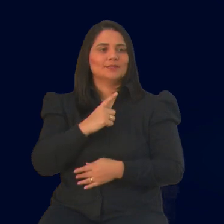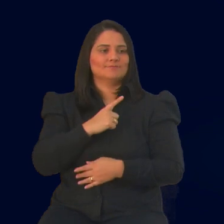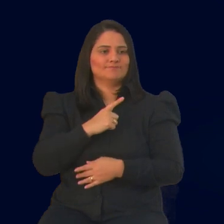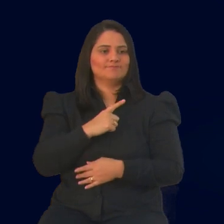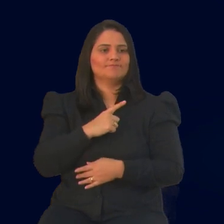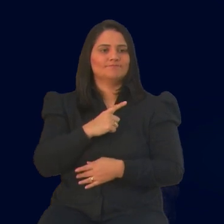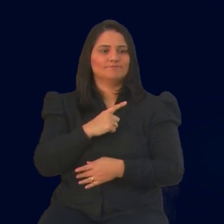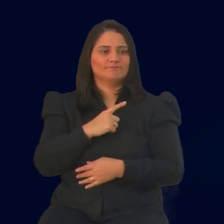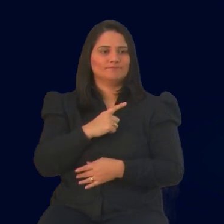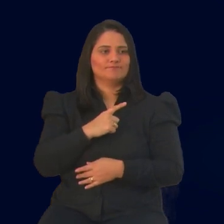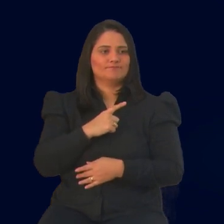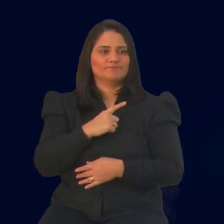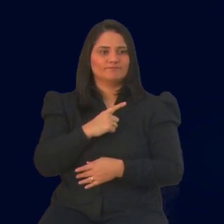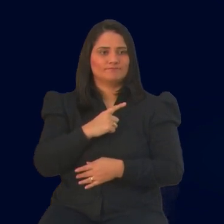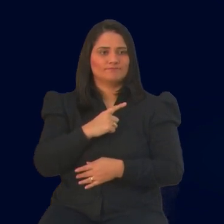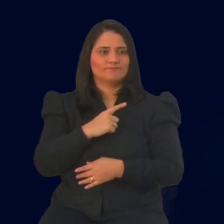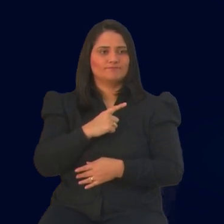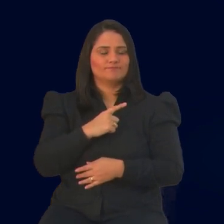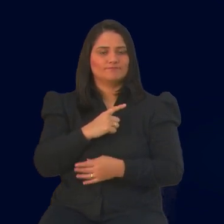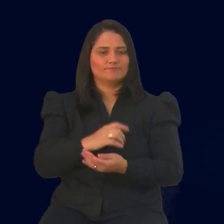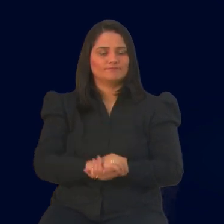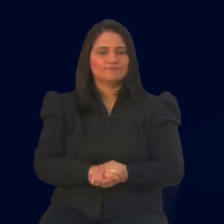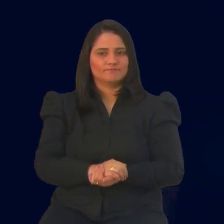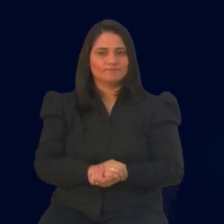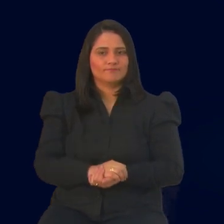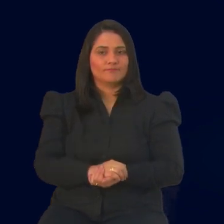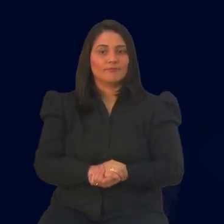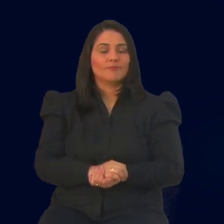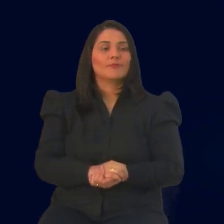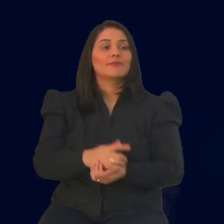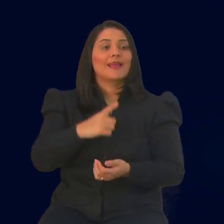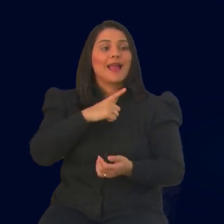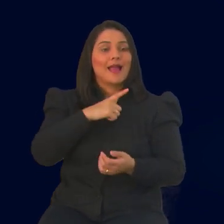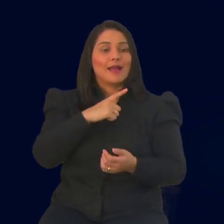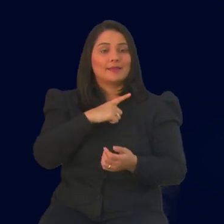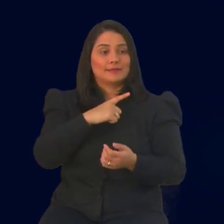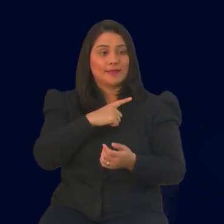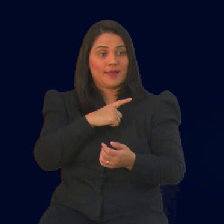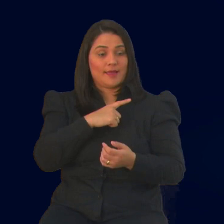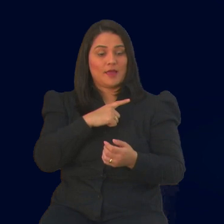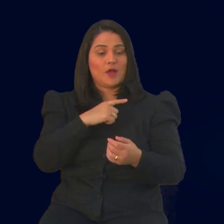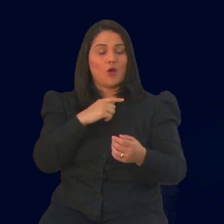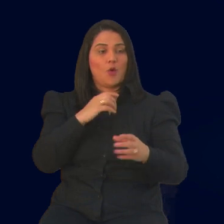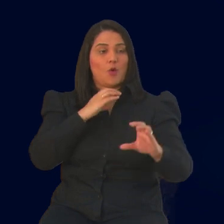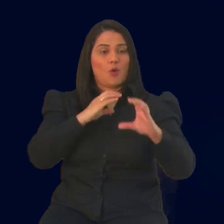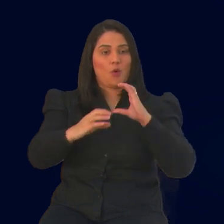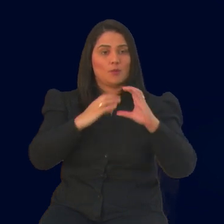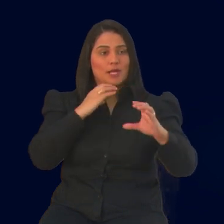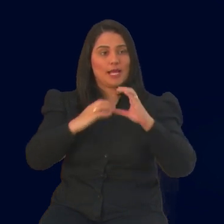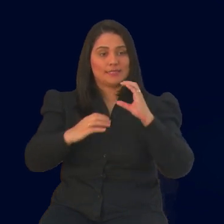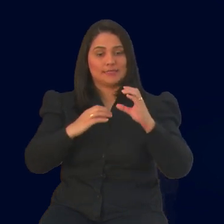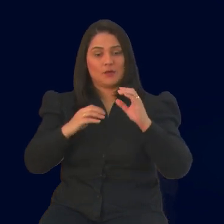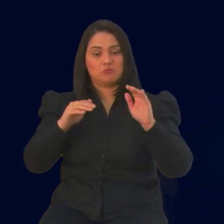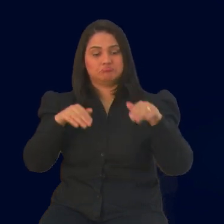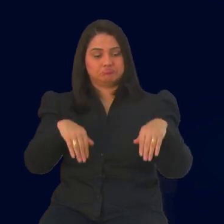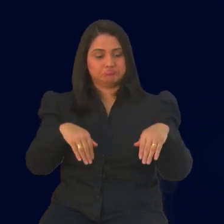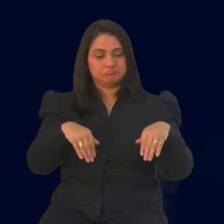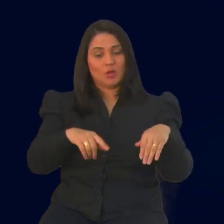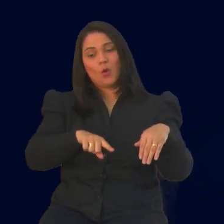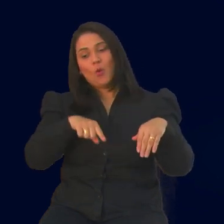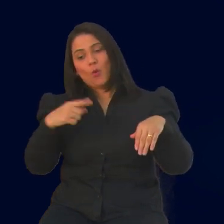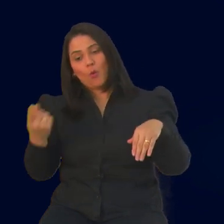No oposto da comunicação agressiva, passiva, tem a agressiva, que é quando a